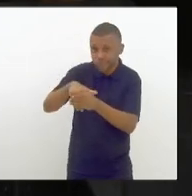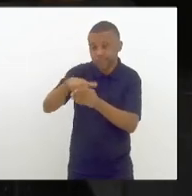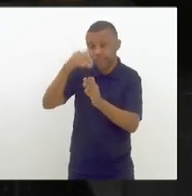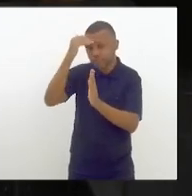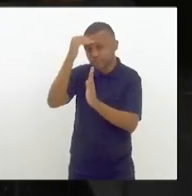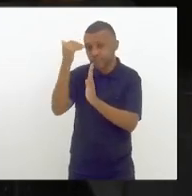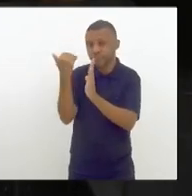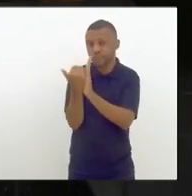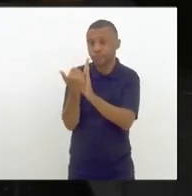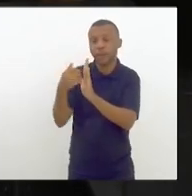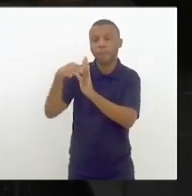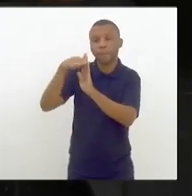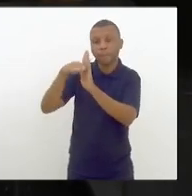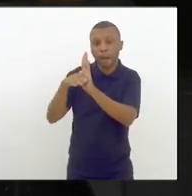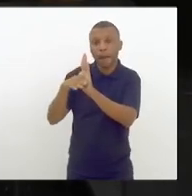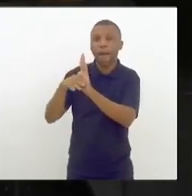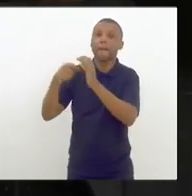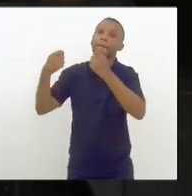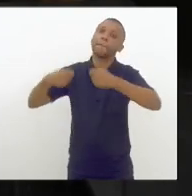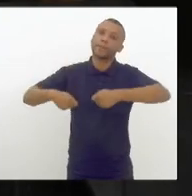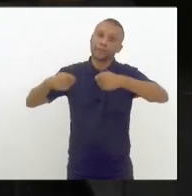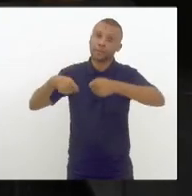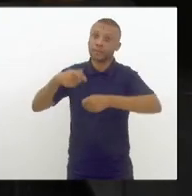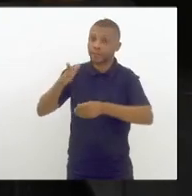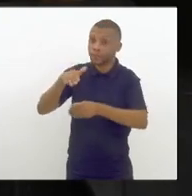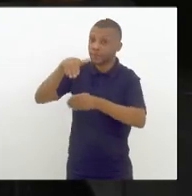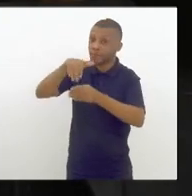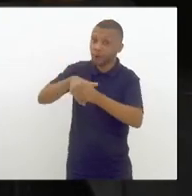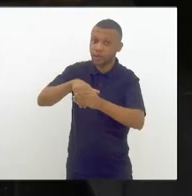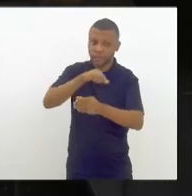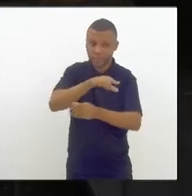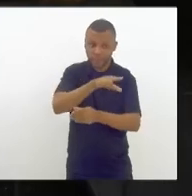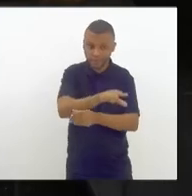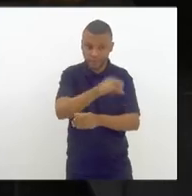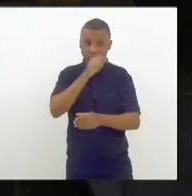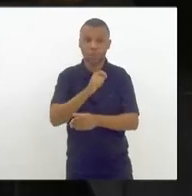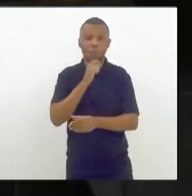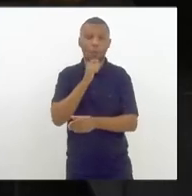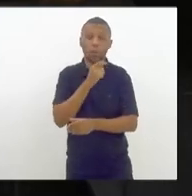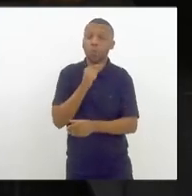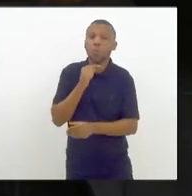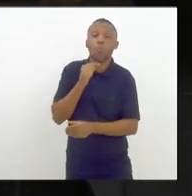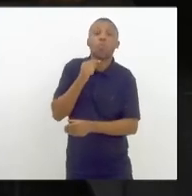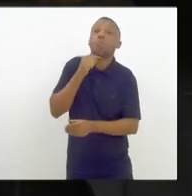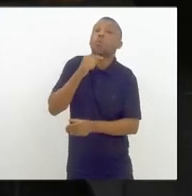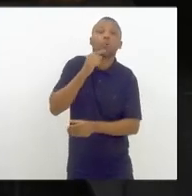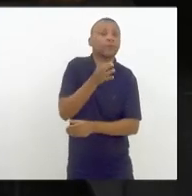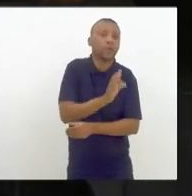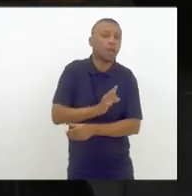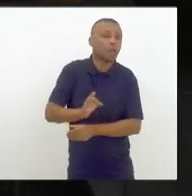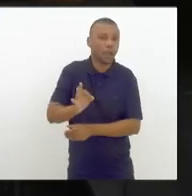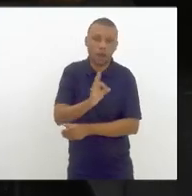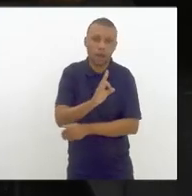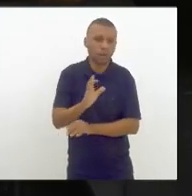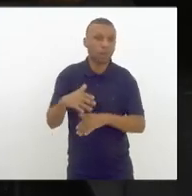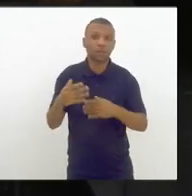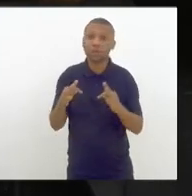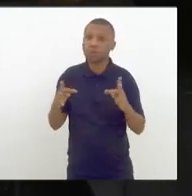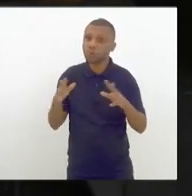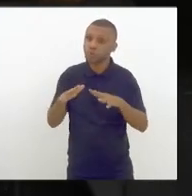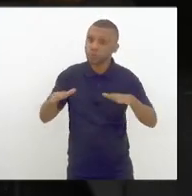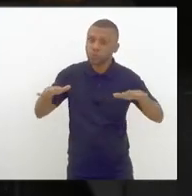dos votos dos não eleitos para serem eleitos então estão todos